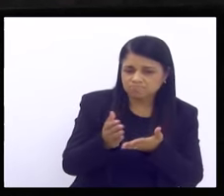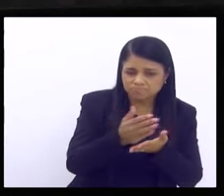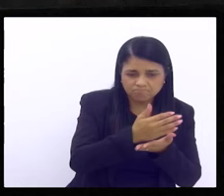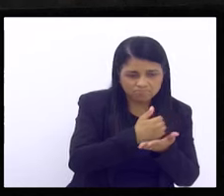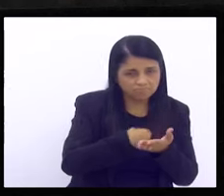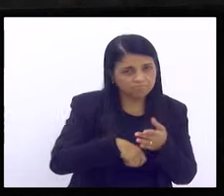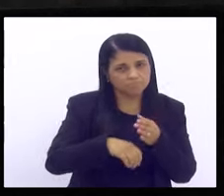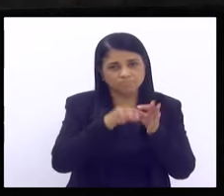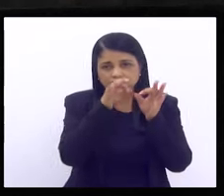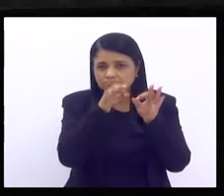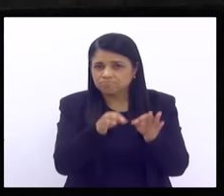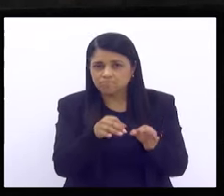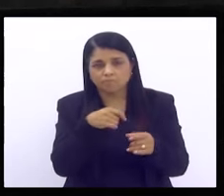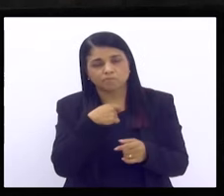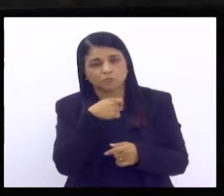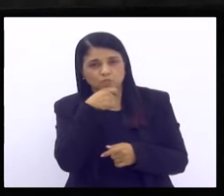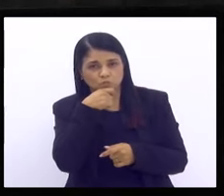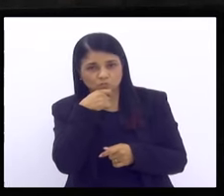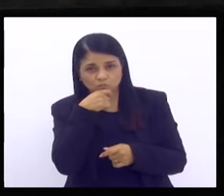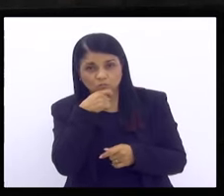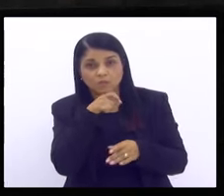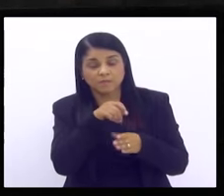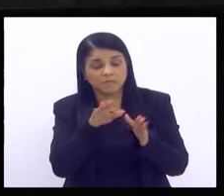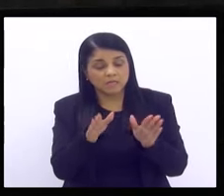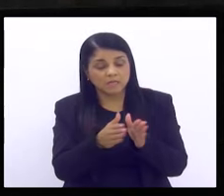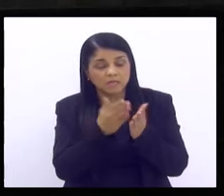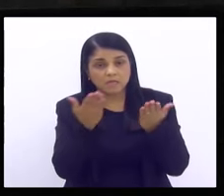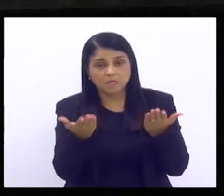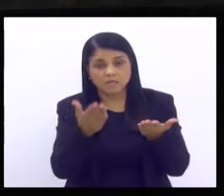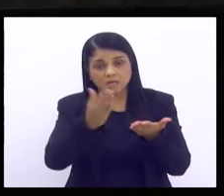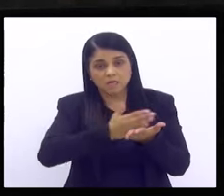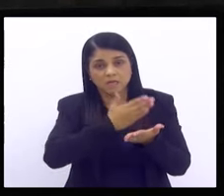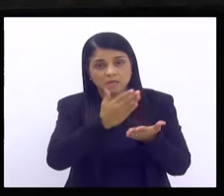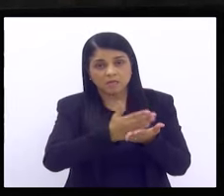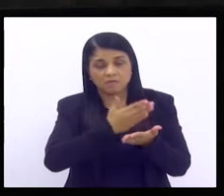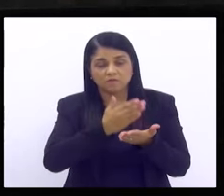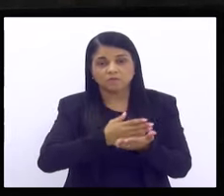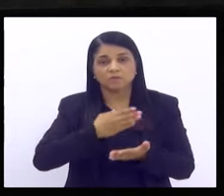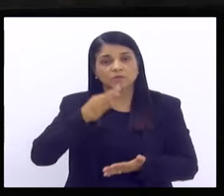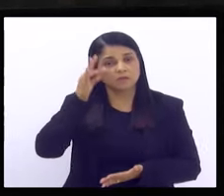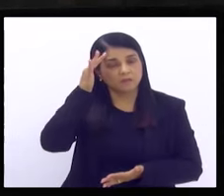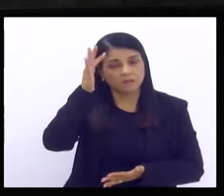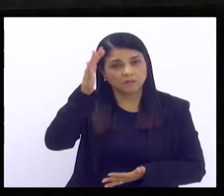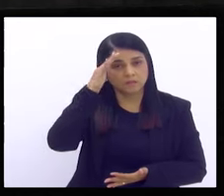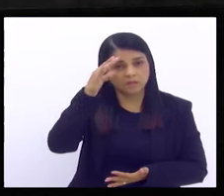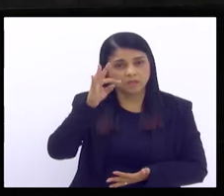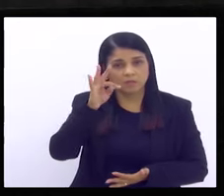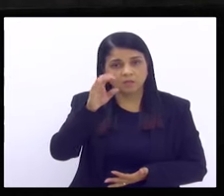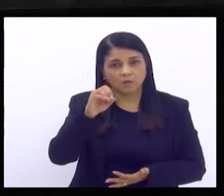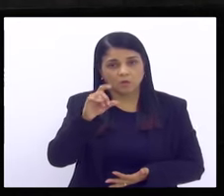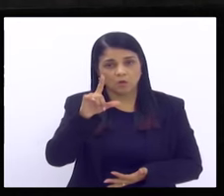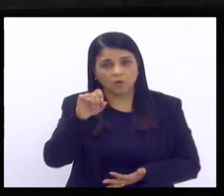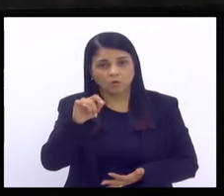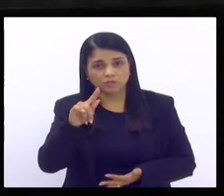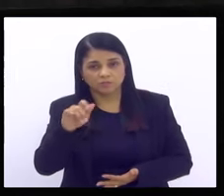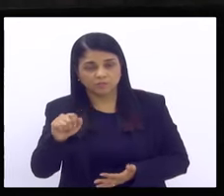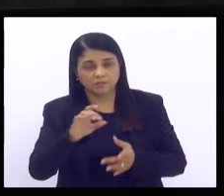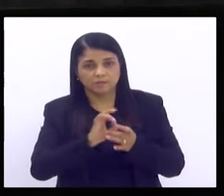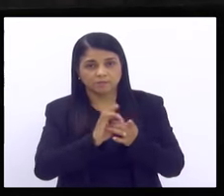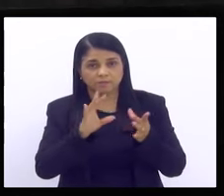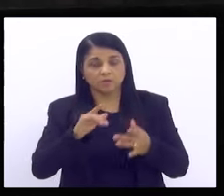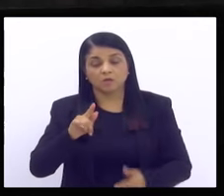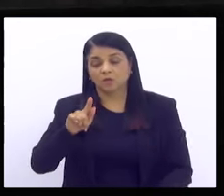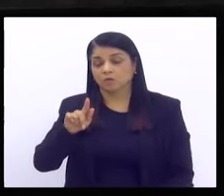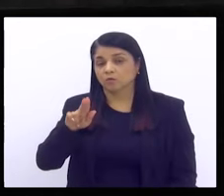mais precisos, estão dentro do livro chamado Teologia da Libertação, do teólogo peruano